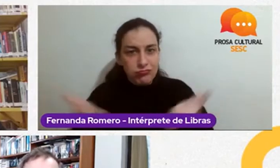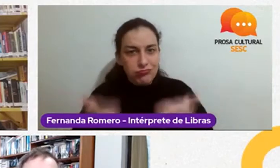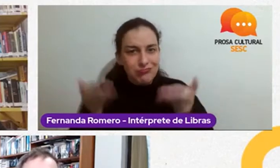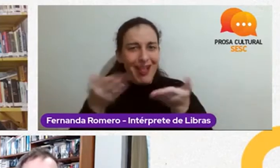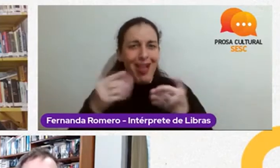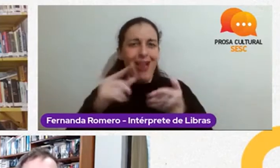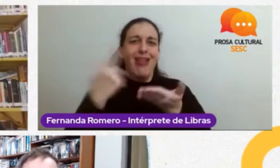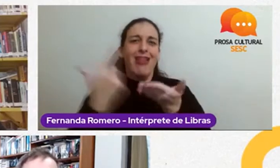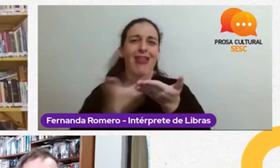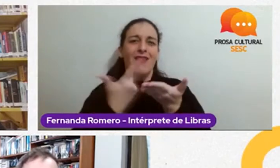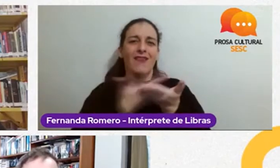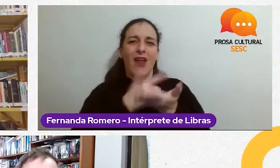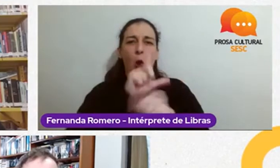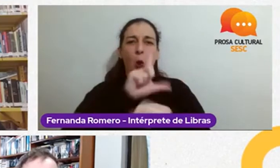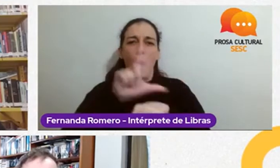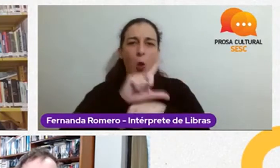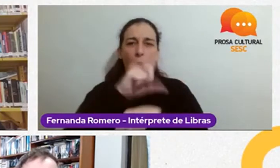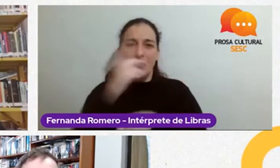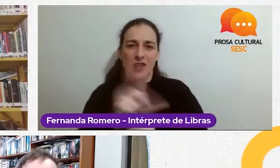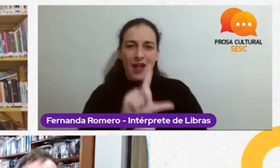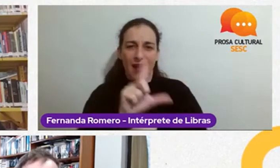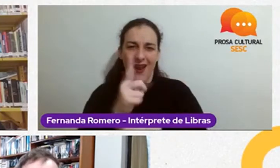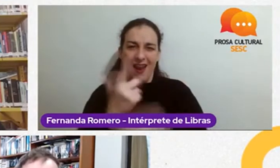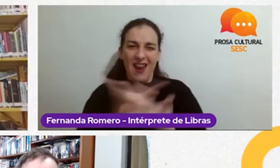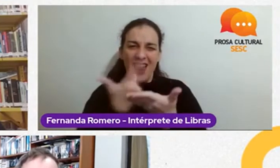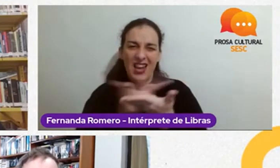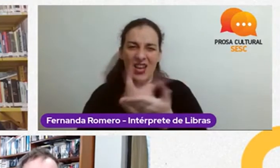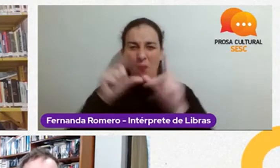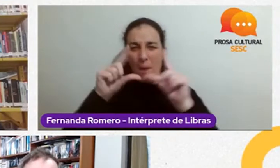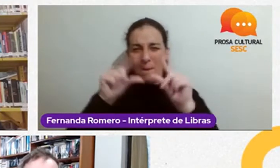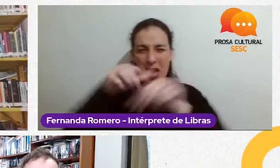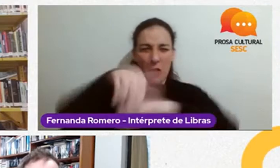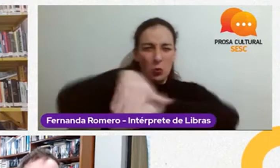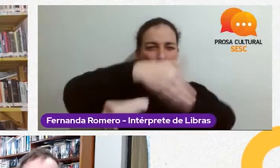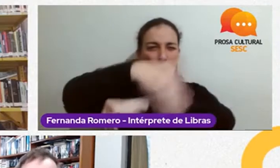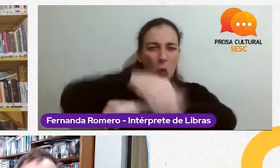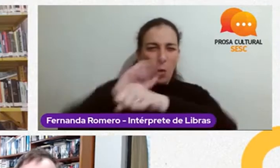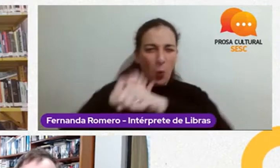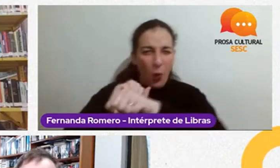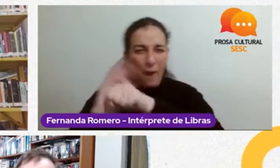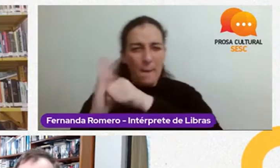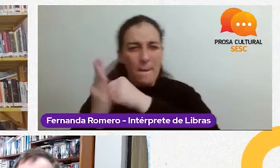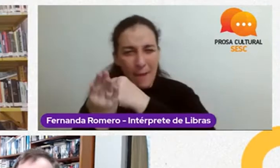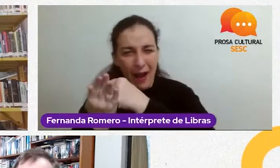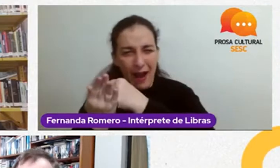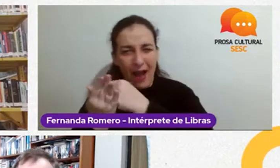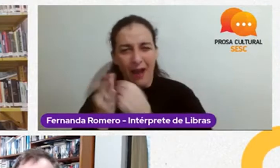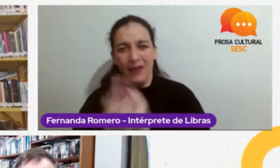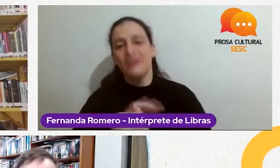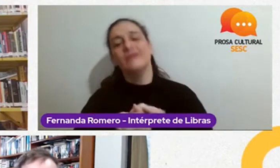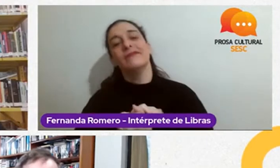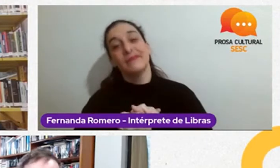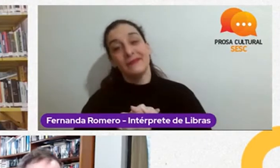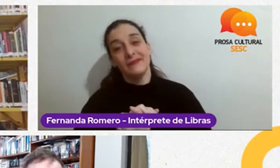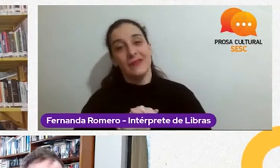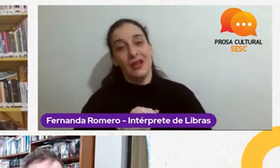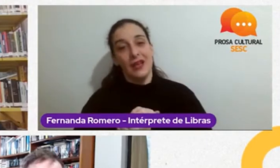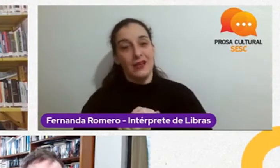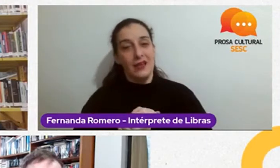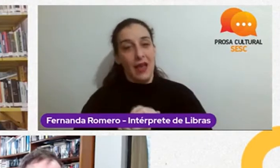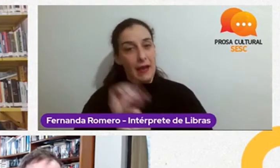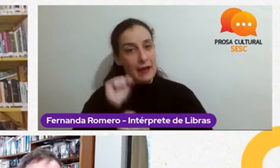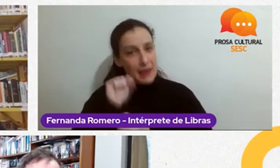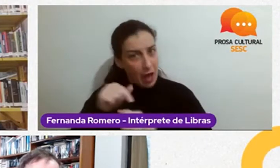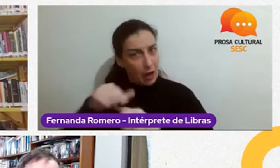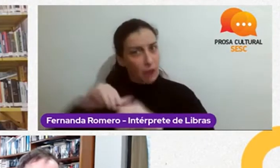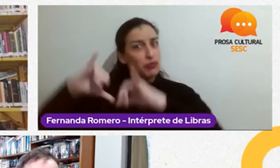livrarias, das livrarias de rua, como se diz, né? De bairro, e elas sofreram